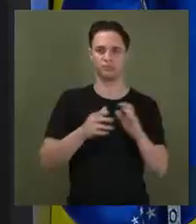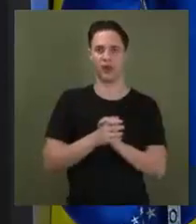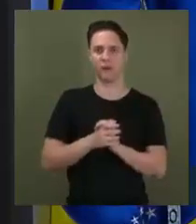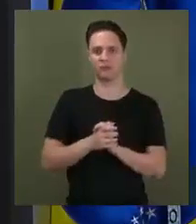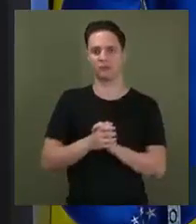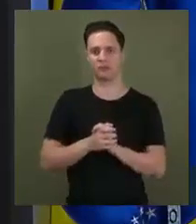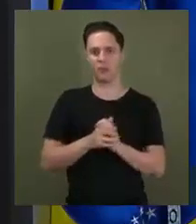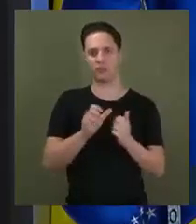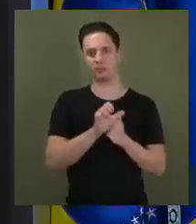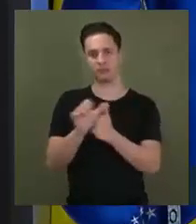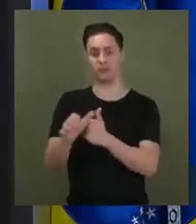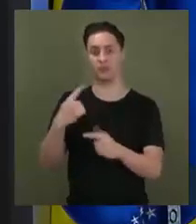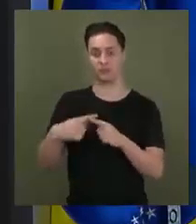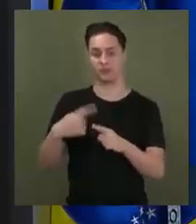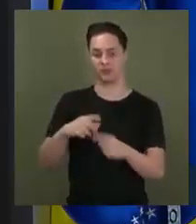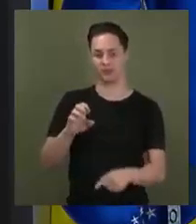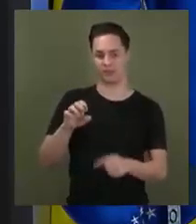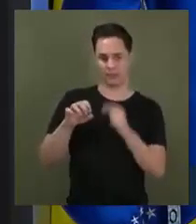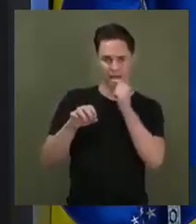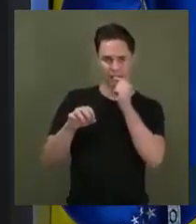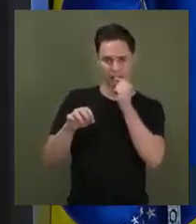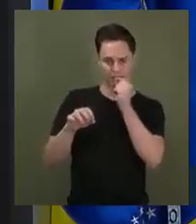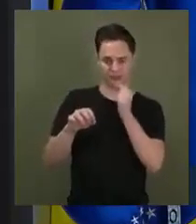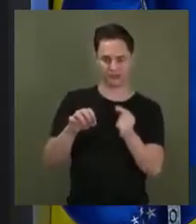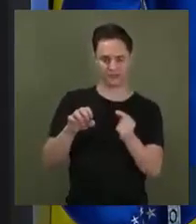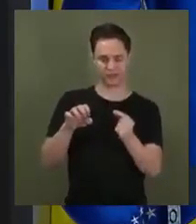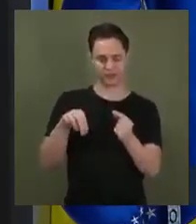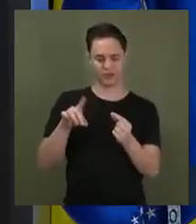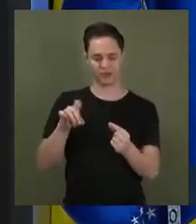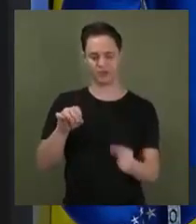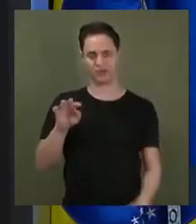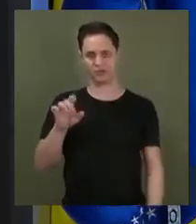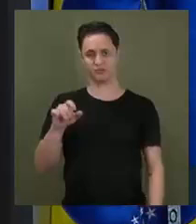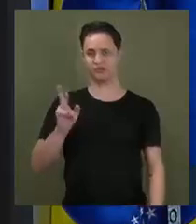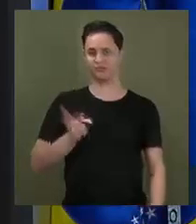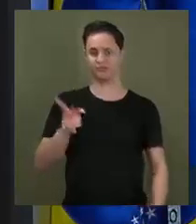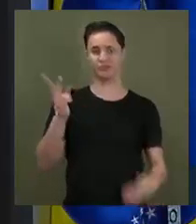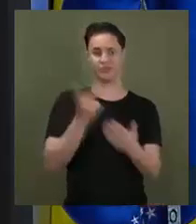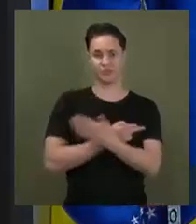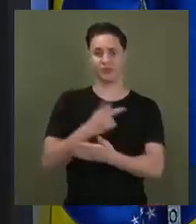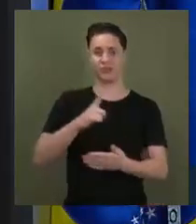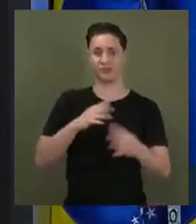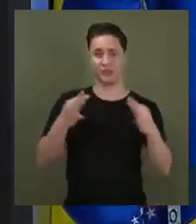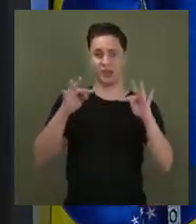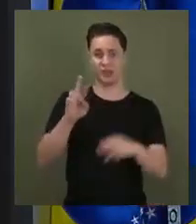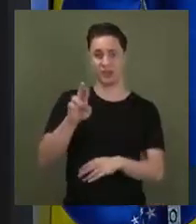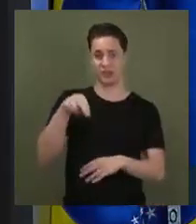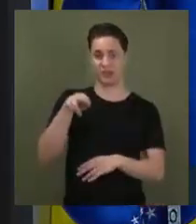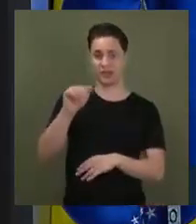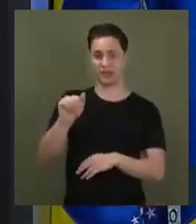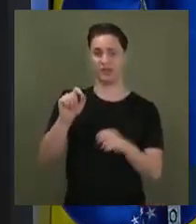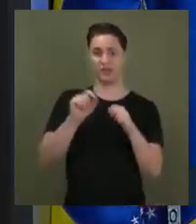desse acompanhamento, porque o endotélio é lesionado constantemente pela tecnologia RNA que fabrica a